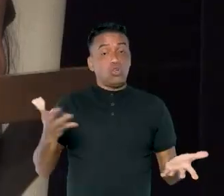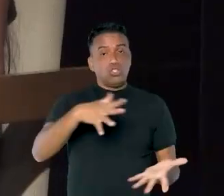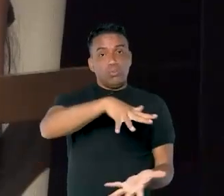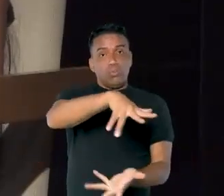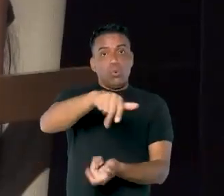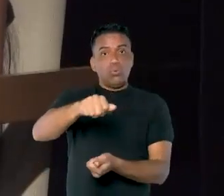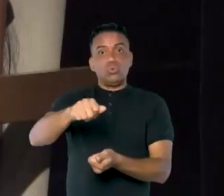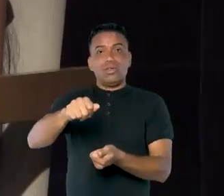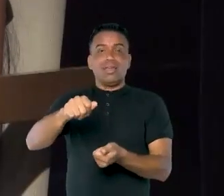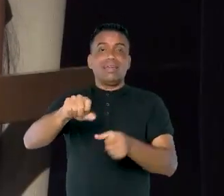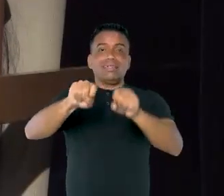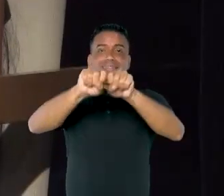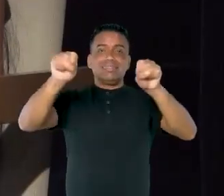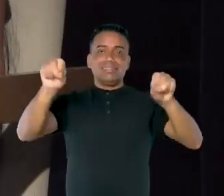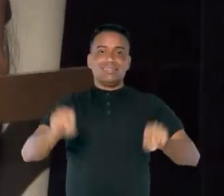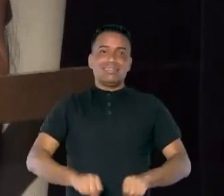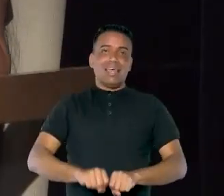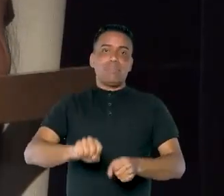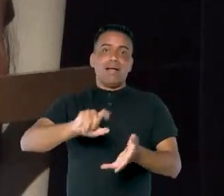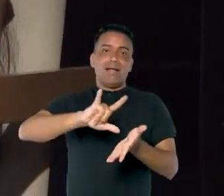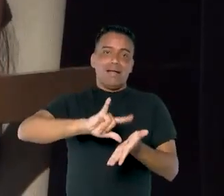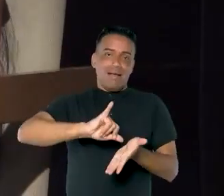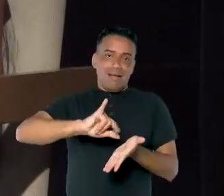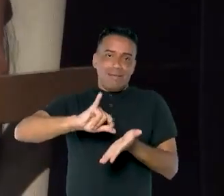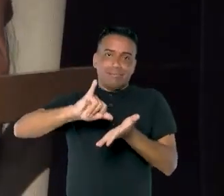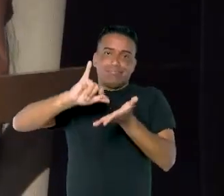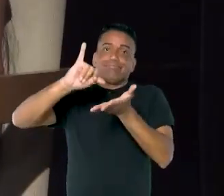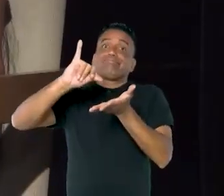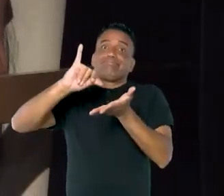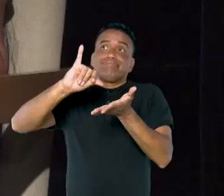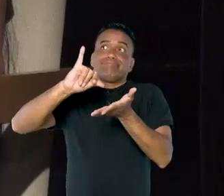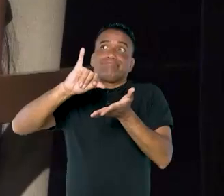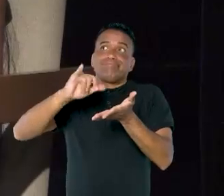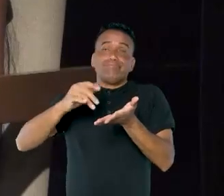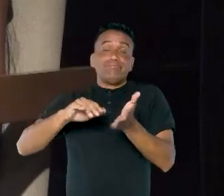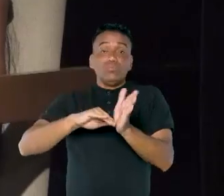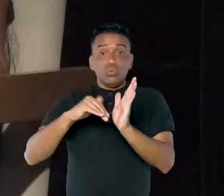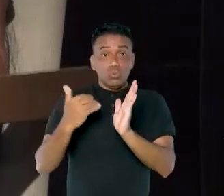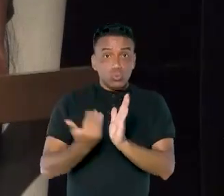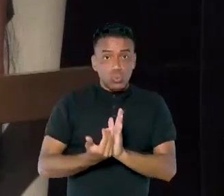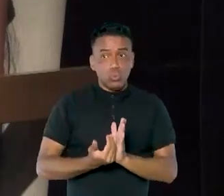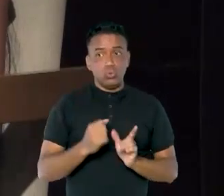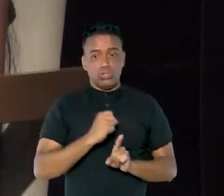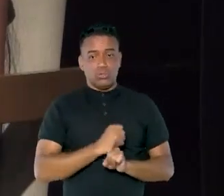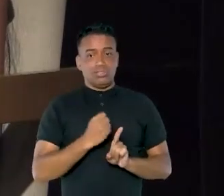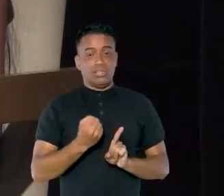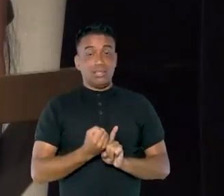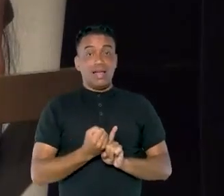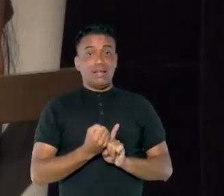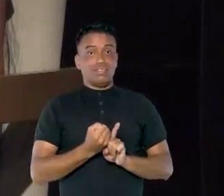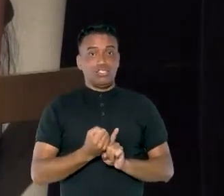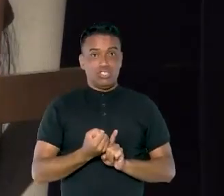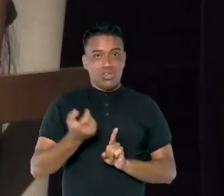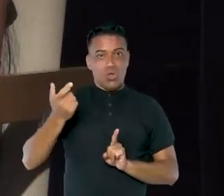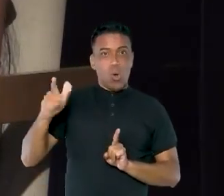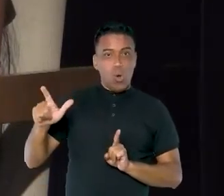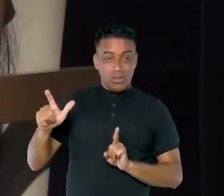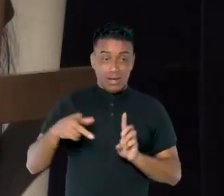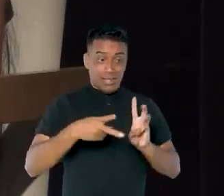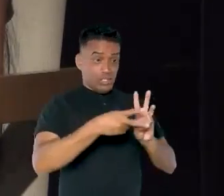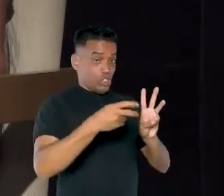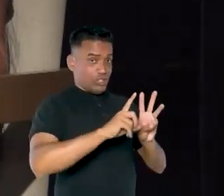do capitalismo. Então, tudo o que a sociedade não indígena vê, para ele é